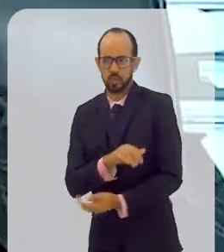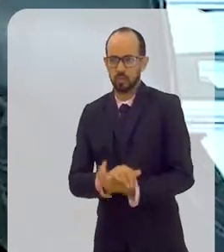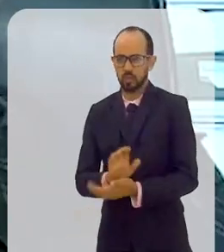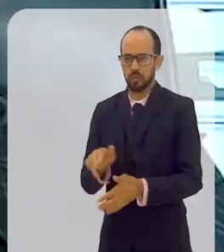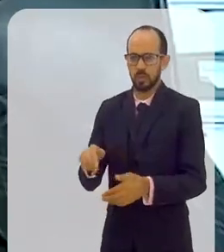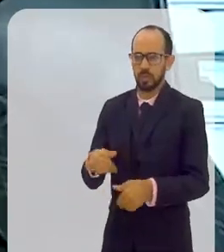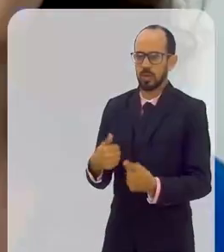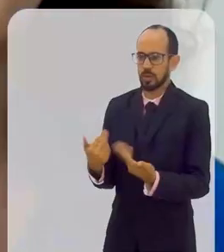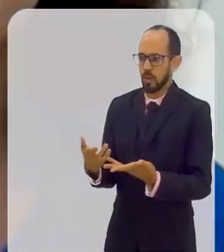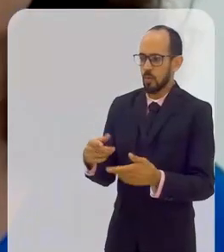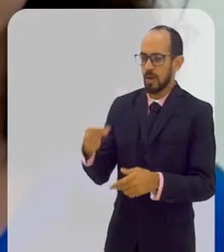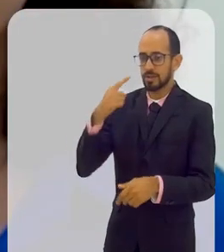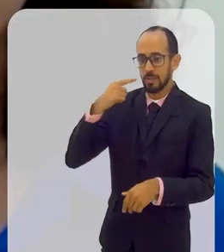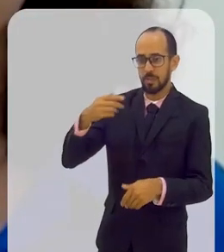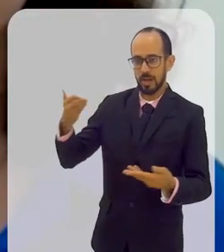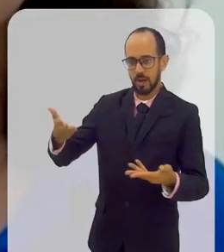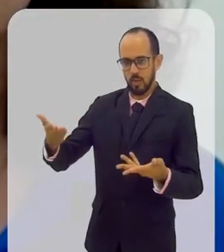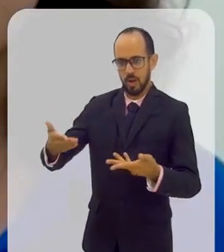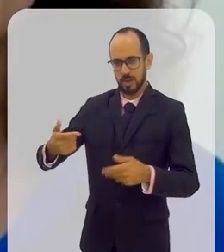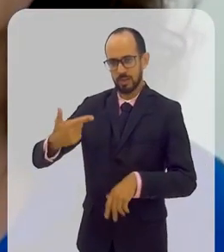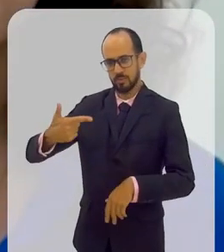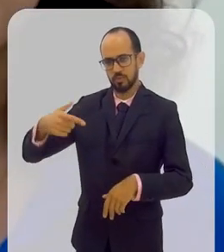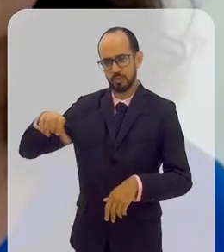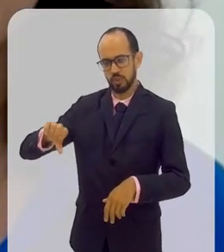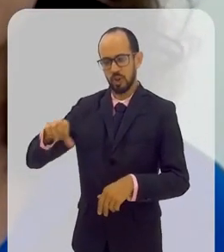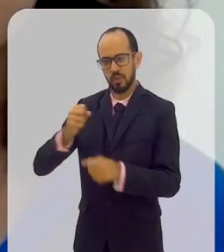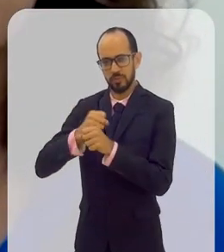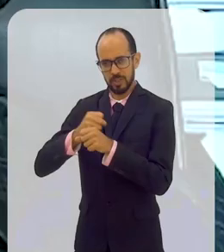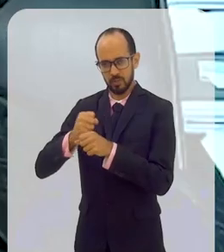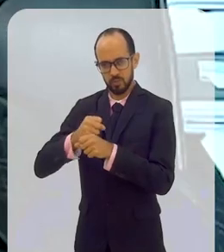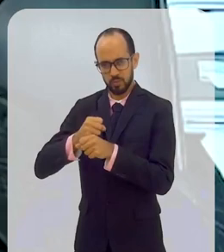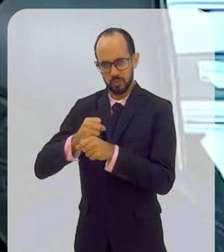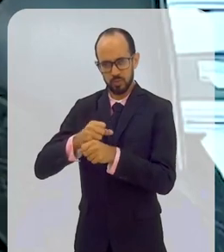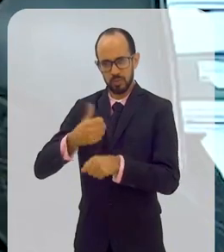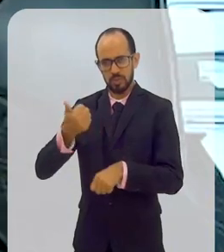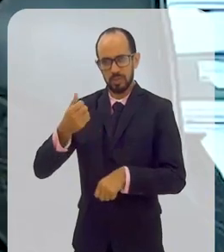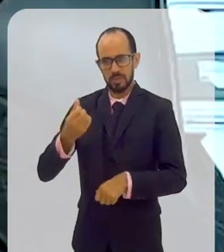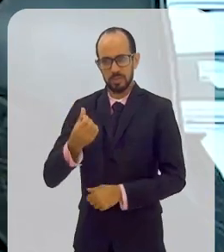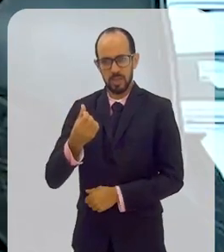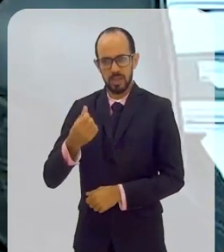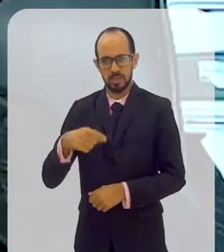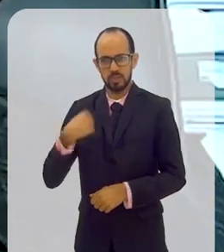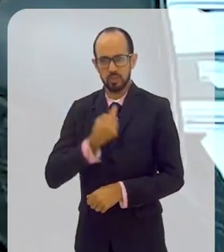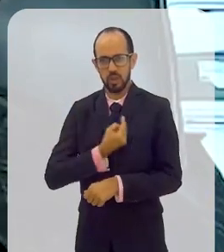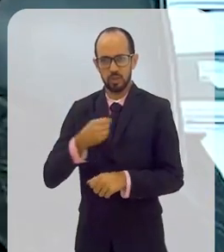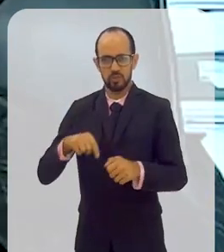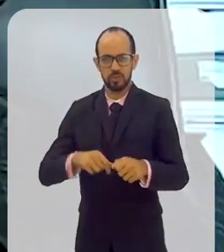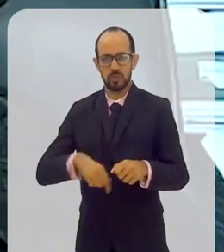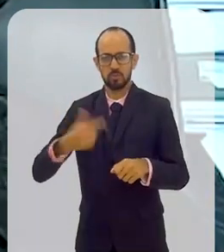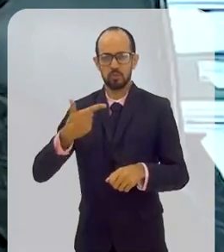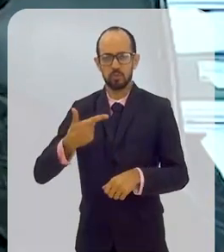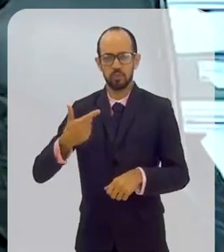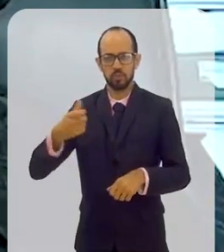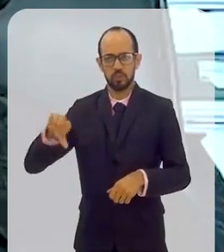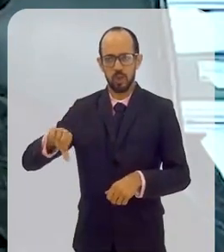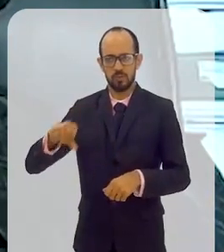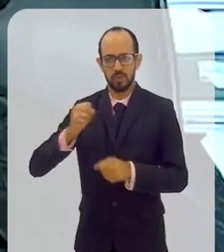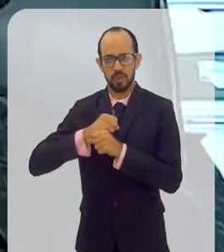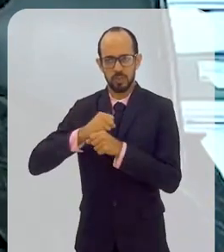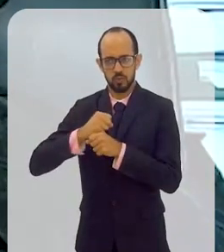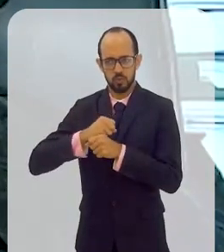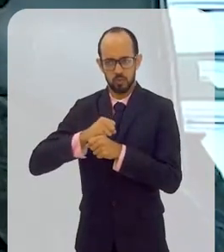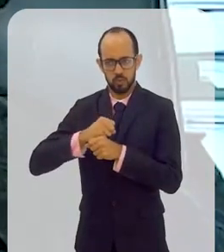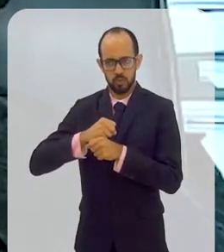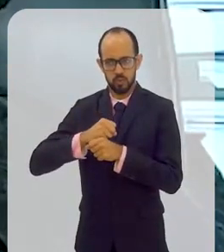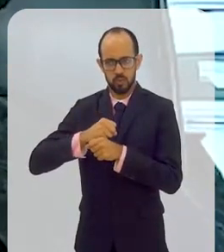essa semana 29 anos. Então, dia 16, a gente fez 29 anos de que o Darcy chegou